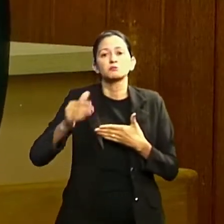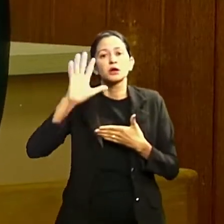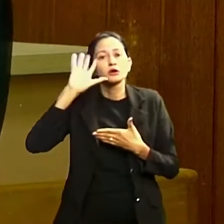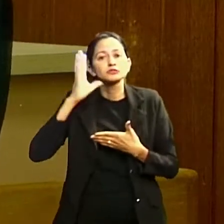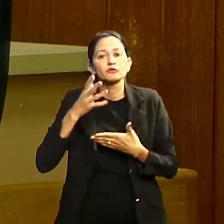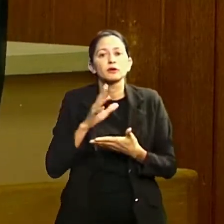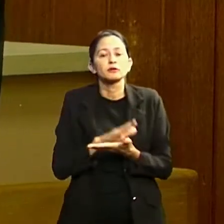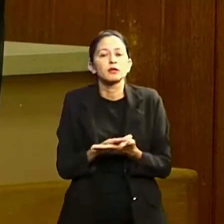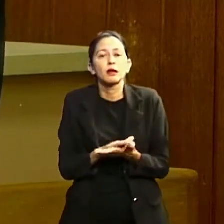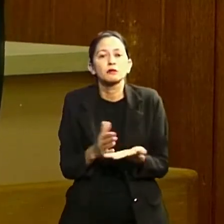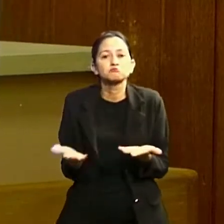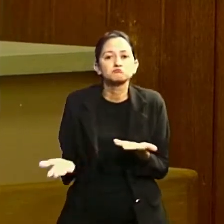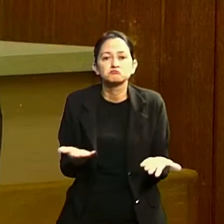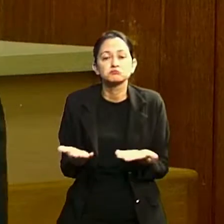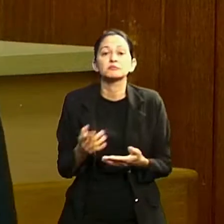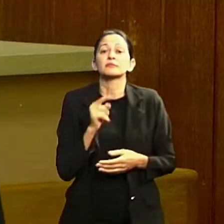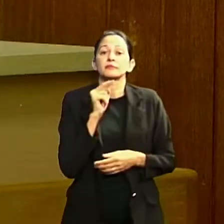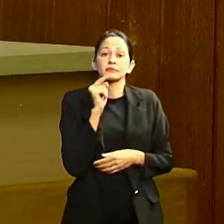reuniu com os